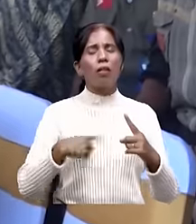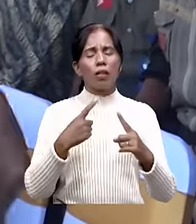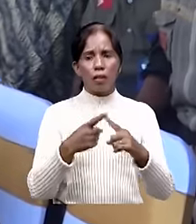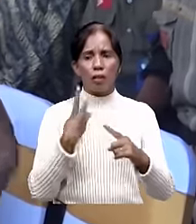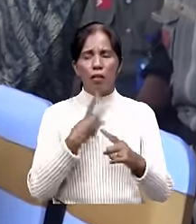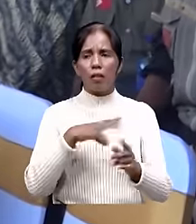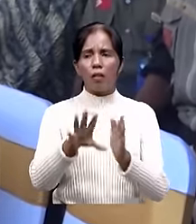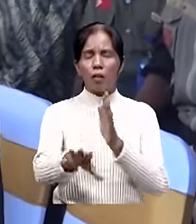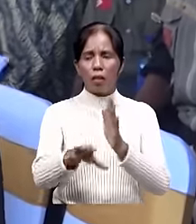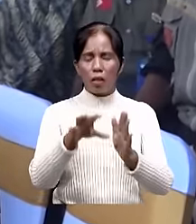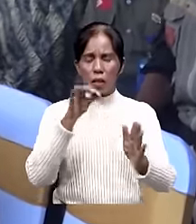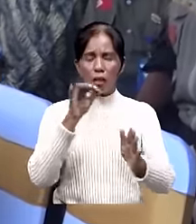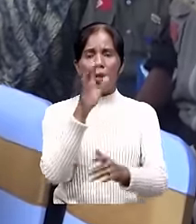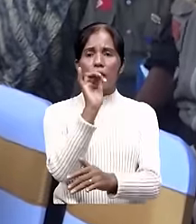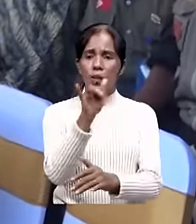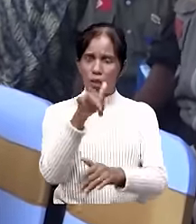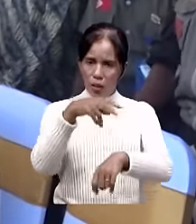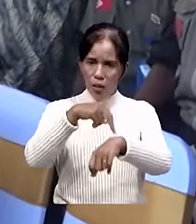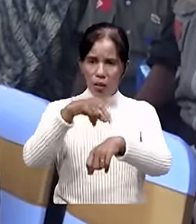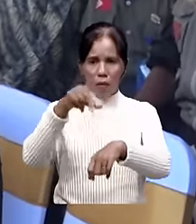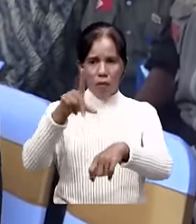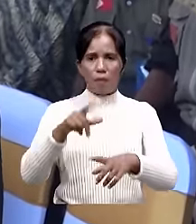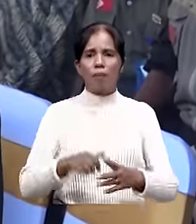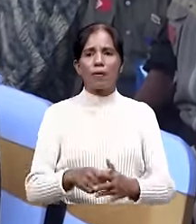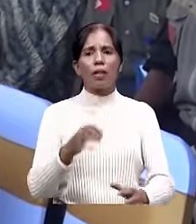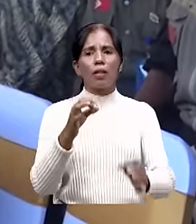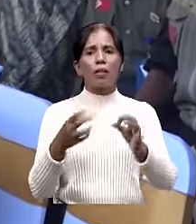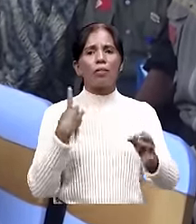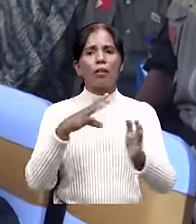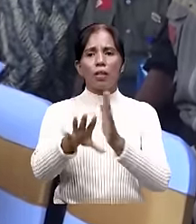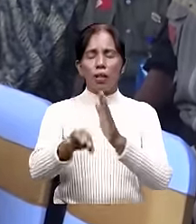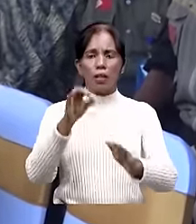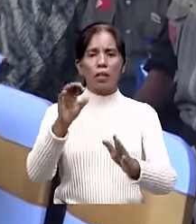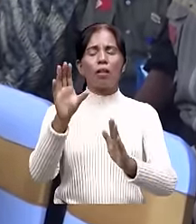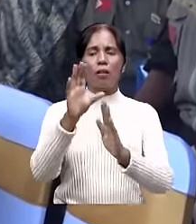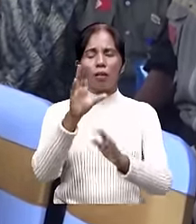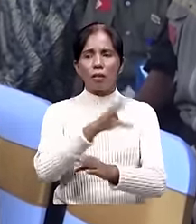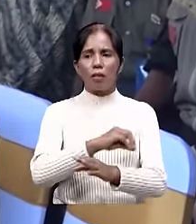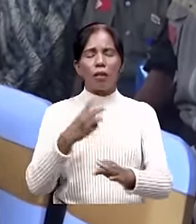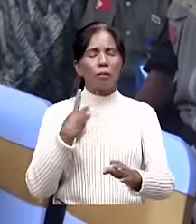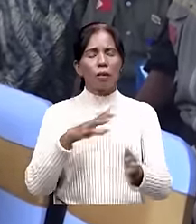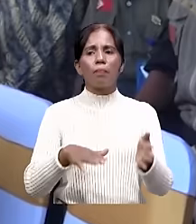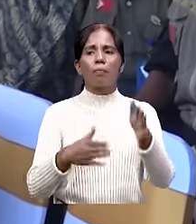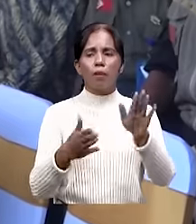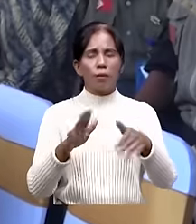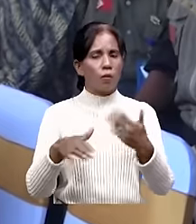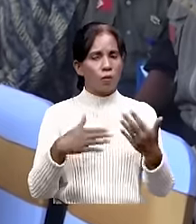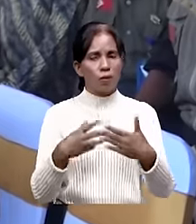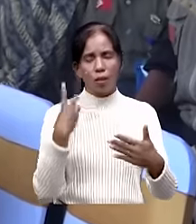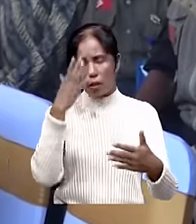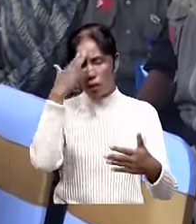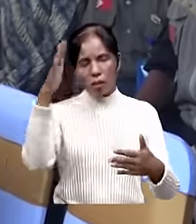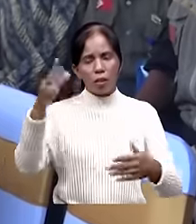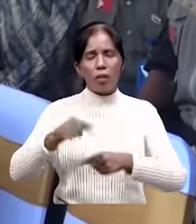heta konsensu nasional. Quando ita retan consenso nacional, a misera ne mate utor. La tende zera san